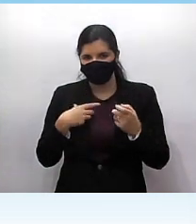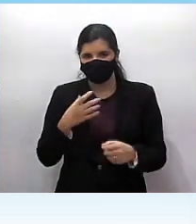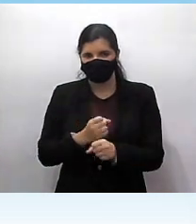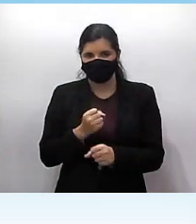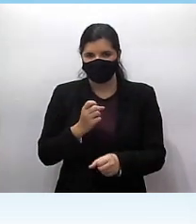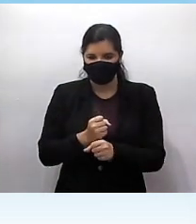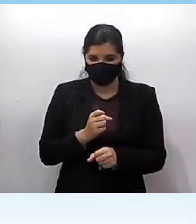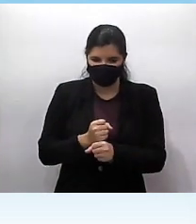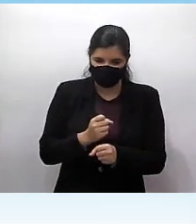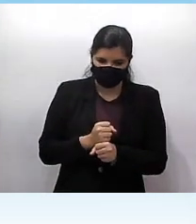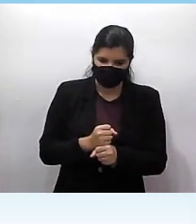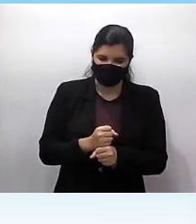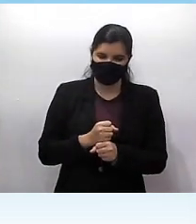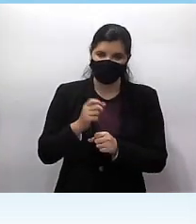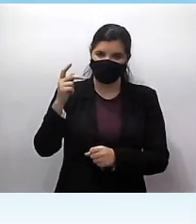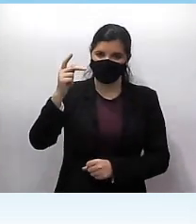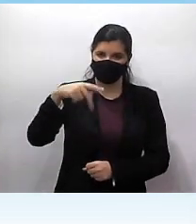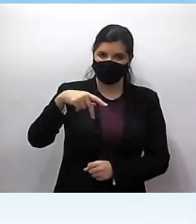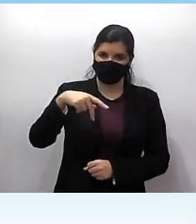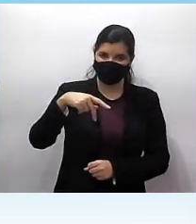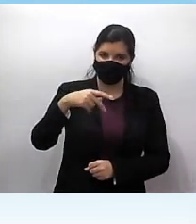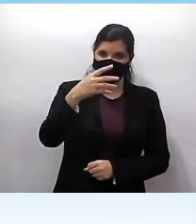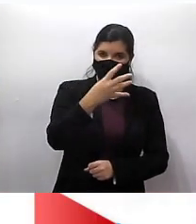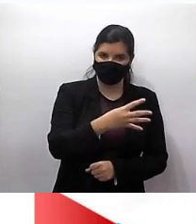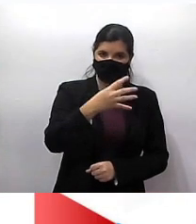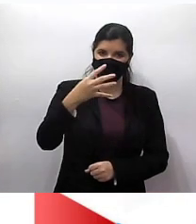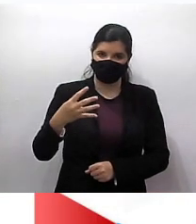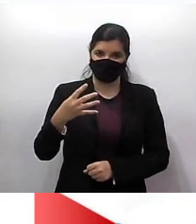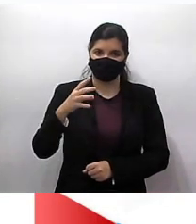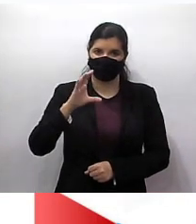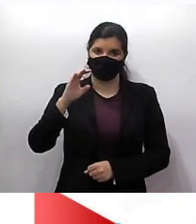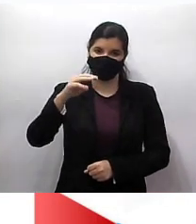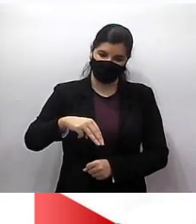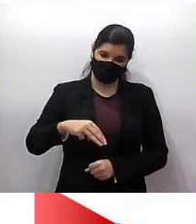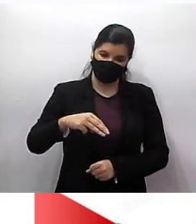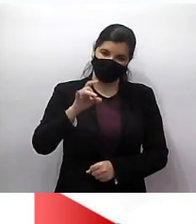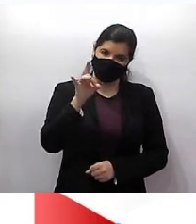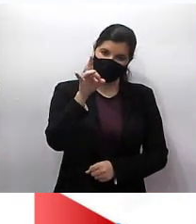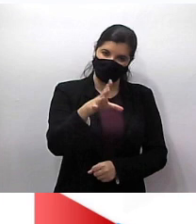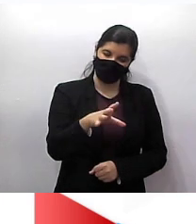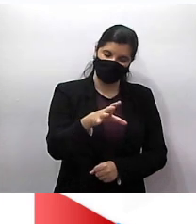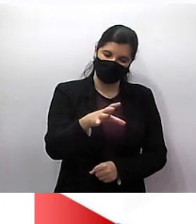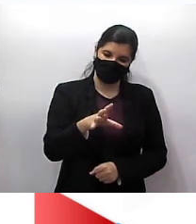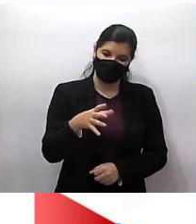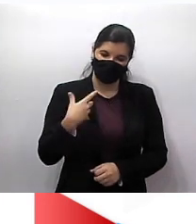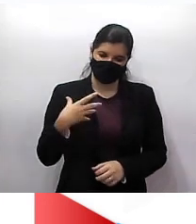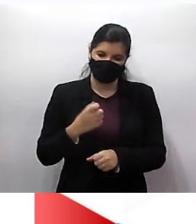calculo o perímetro, percebe lá em cima que é 44 centímetros apenas,